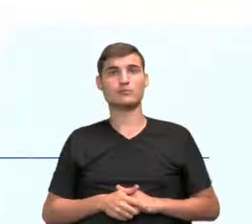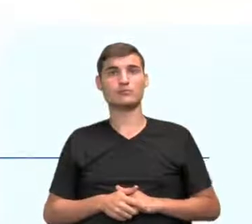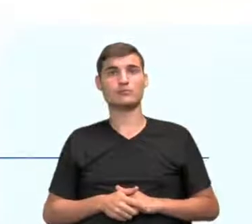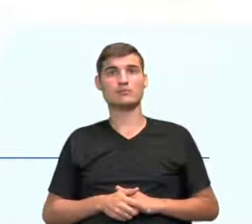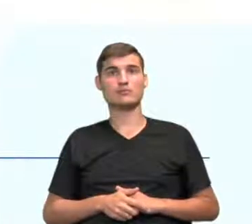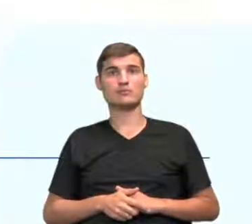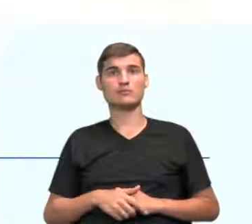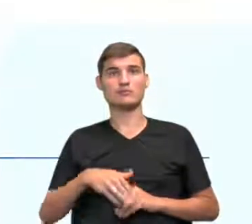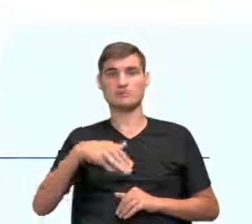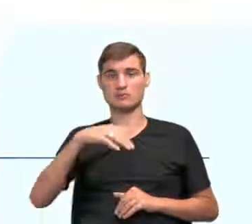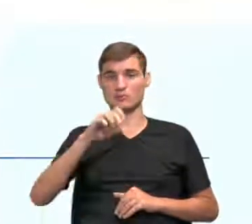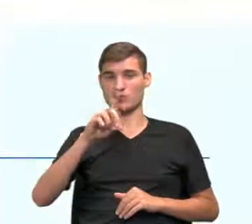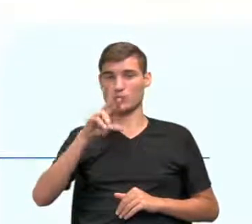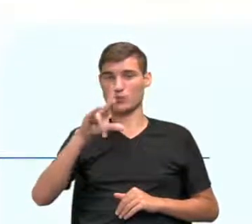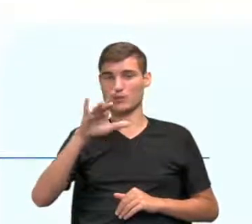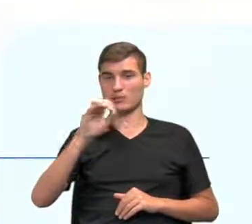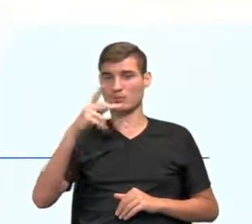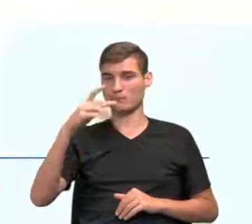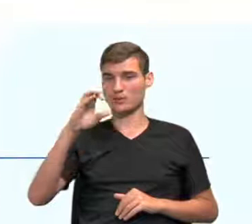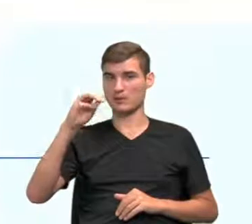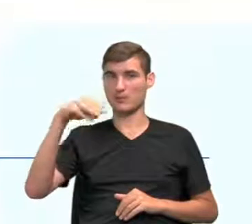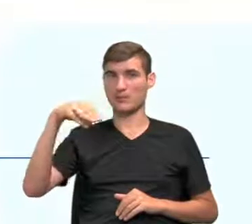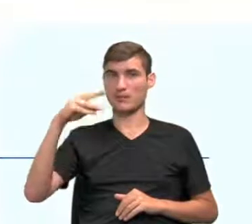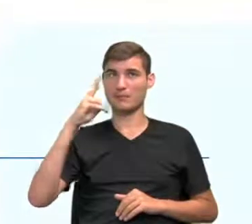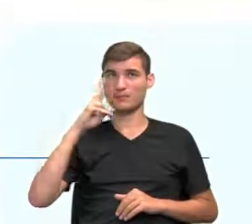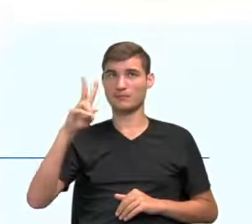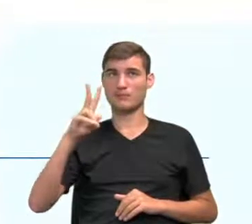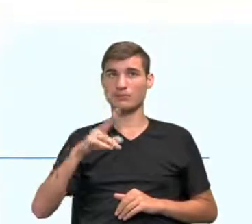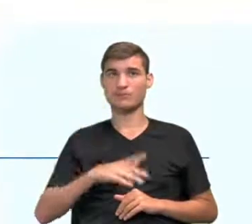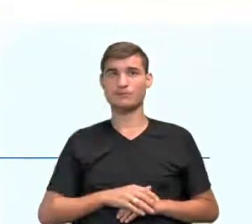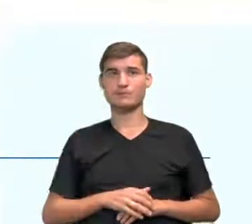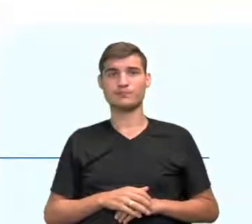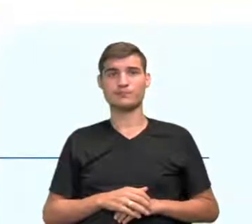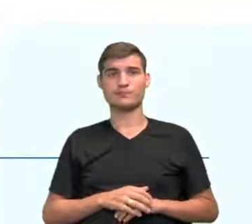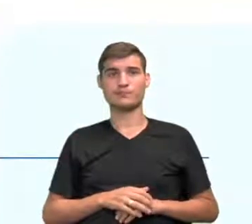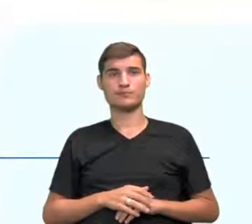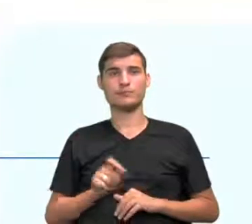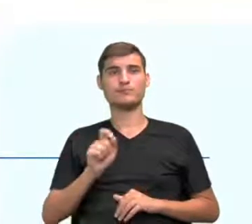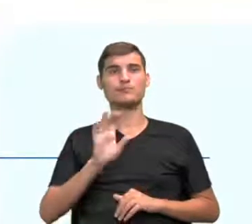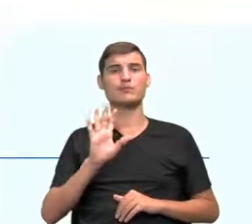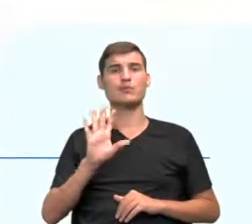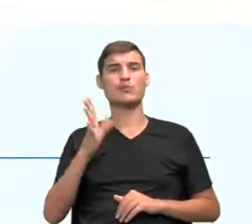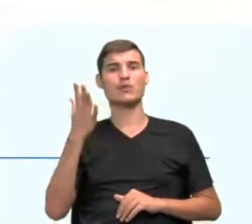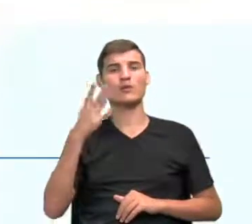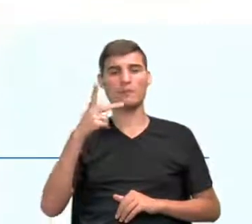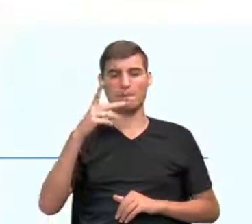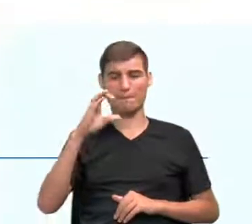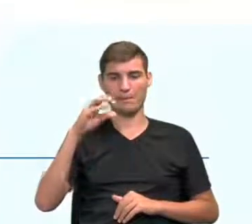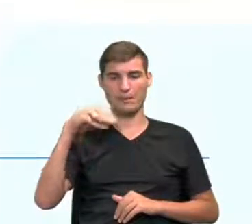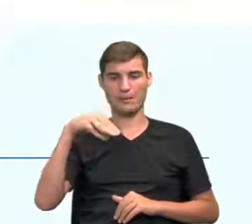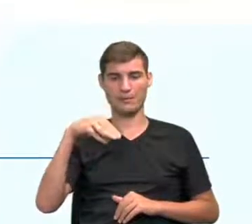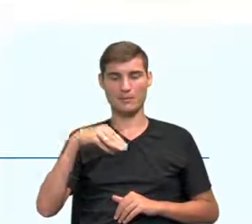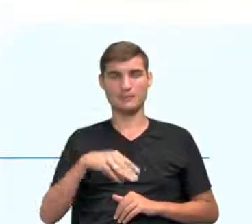a modulação PCM. O que acontece na modulação